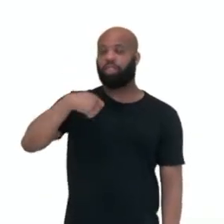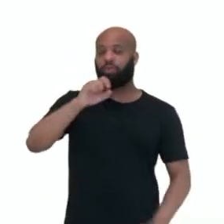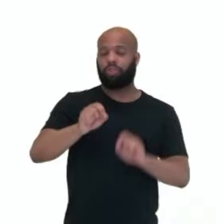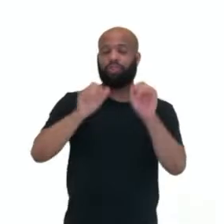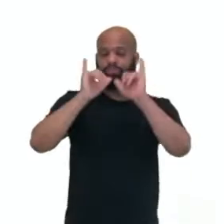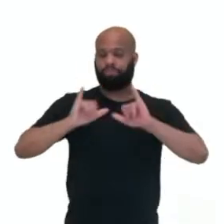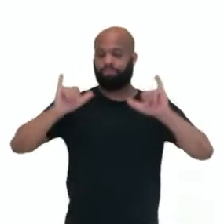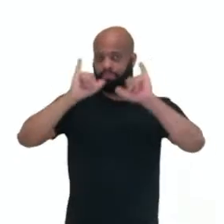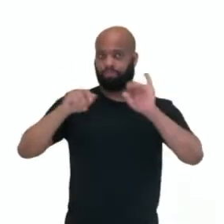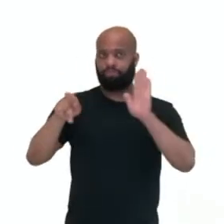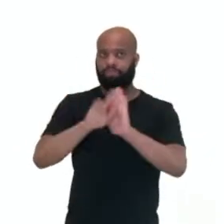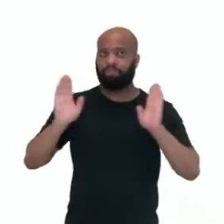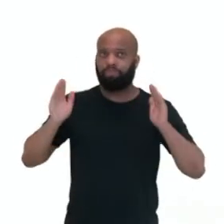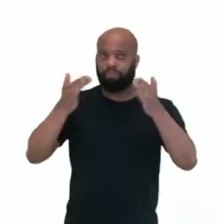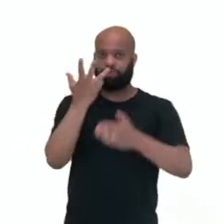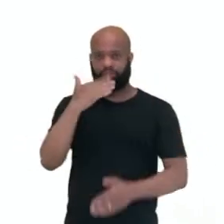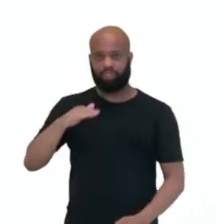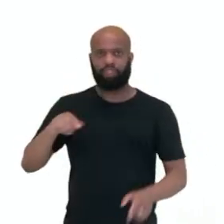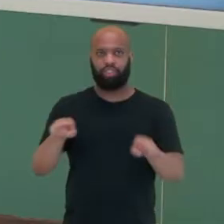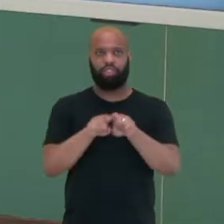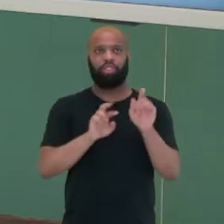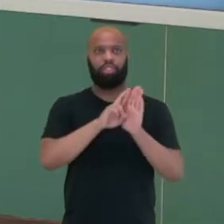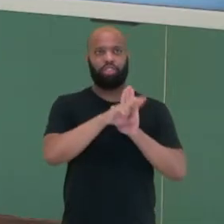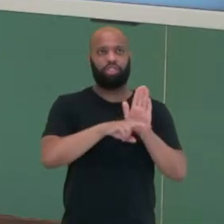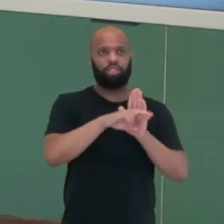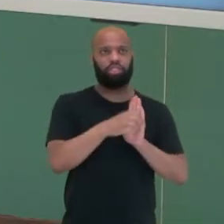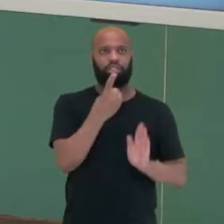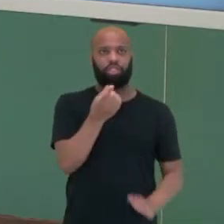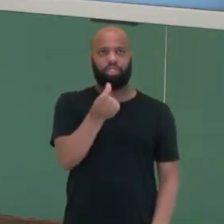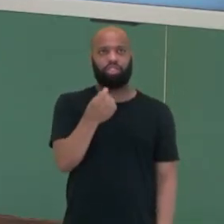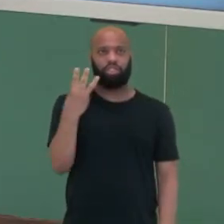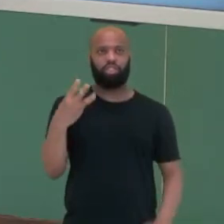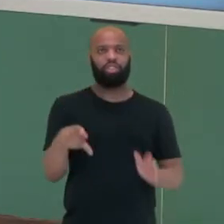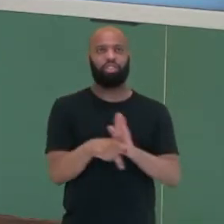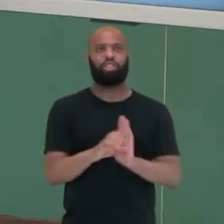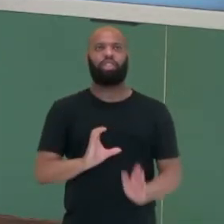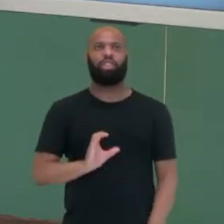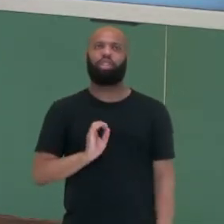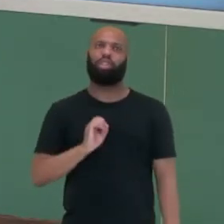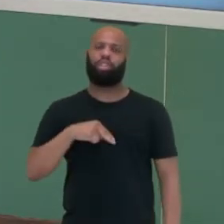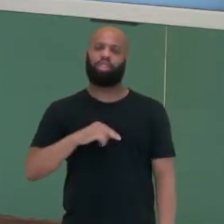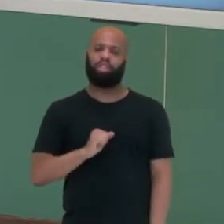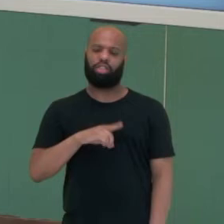infantil e da resolução 163 do CONANDA?